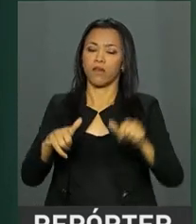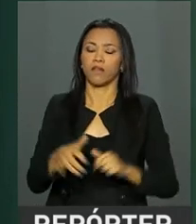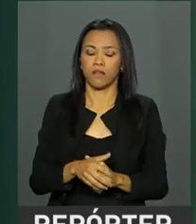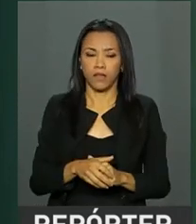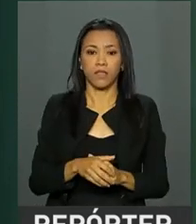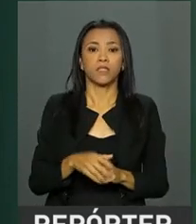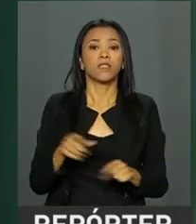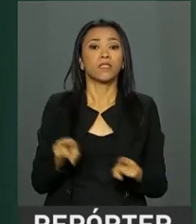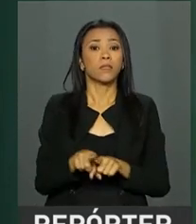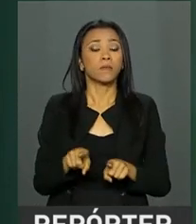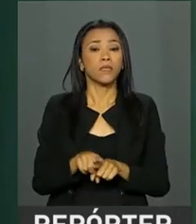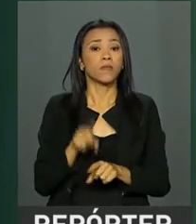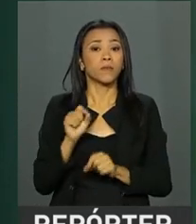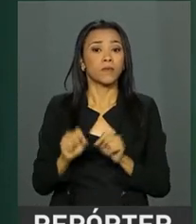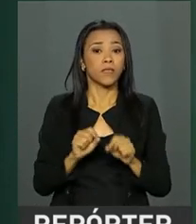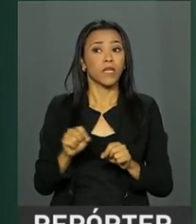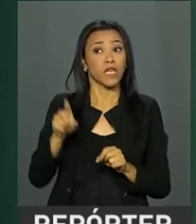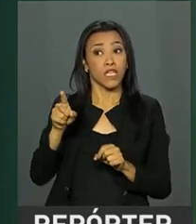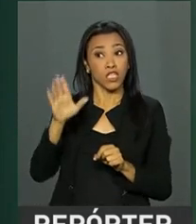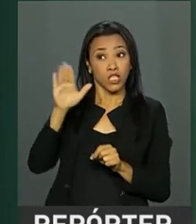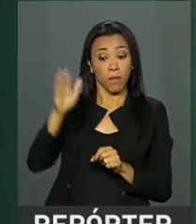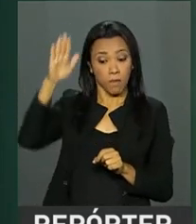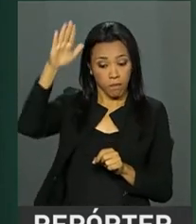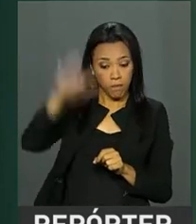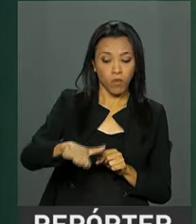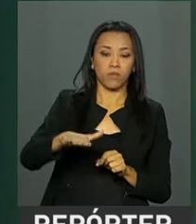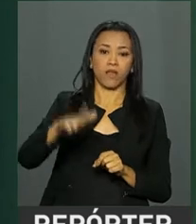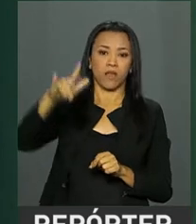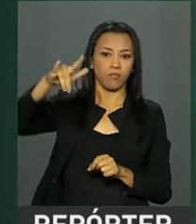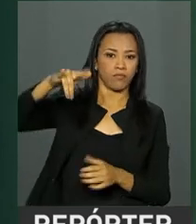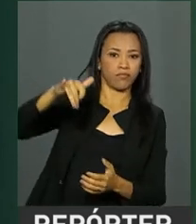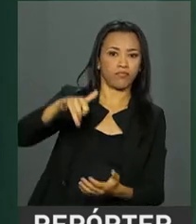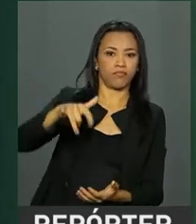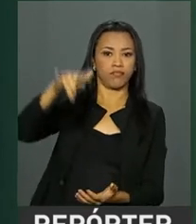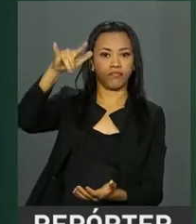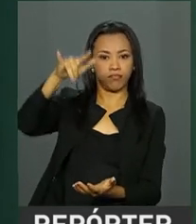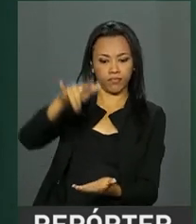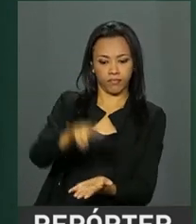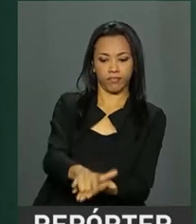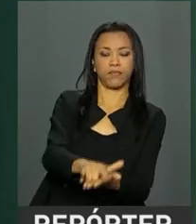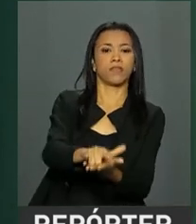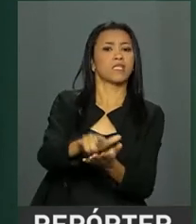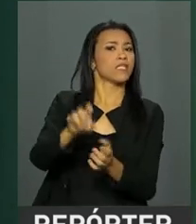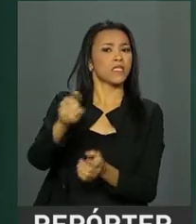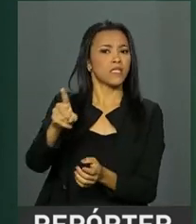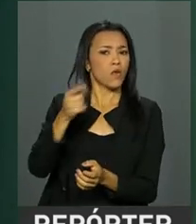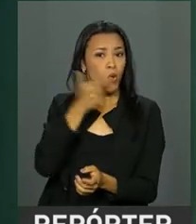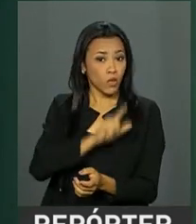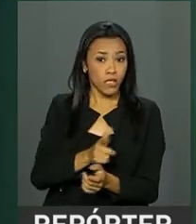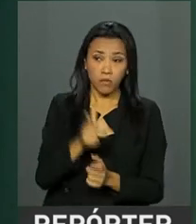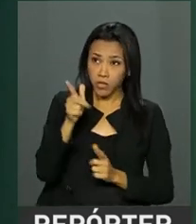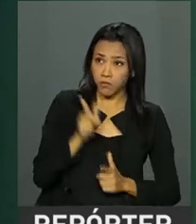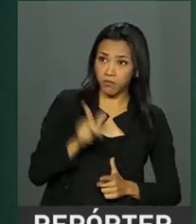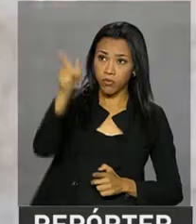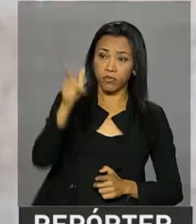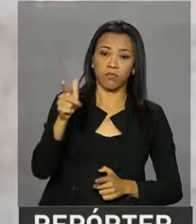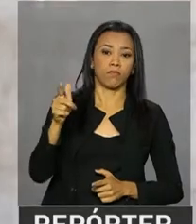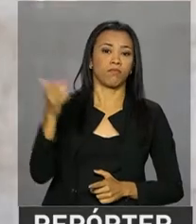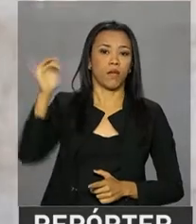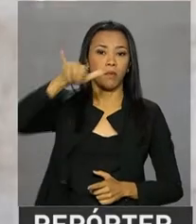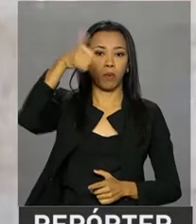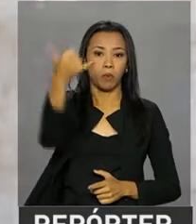convocada a usar e se não fizer poderá ocorrer o tiro de destruição